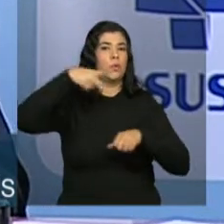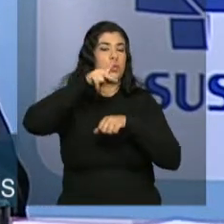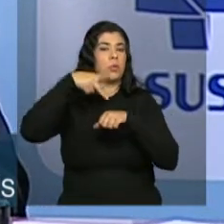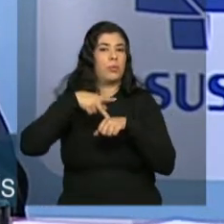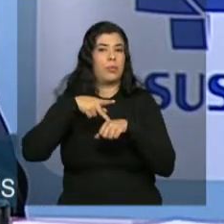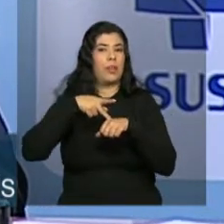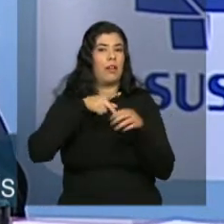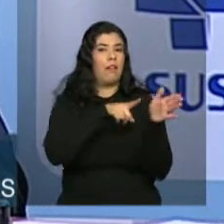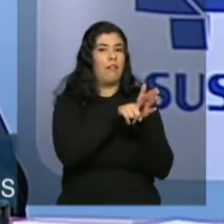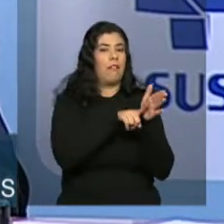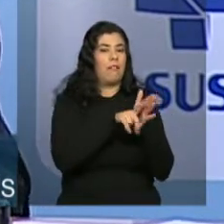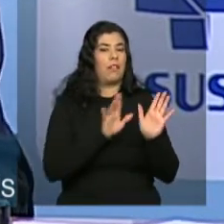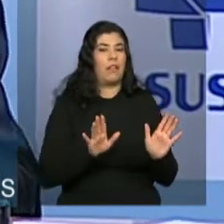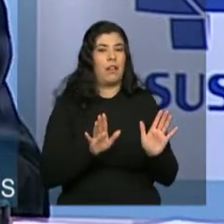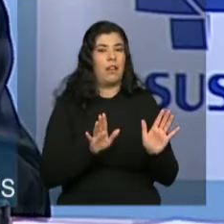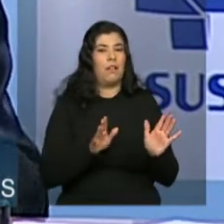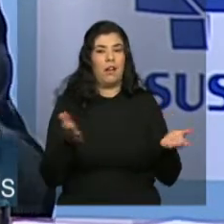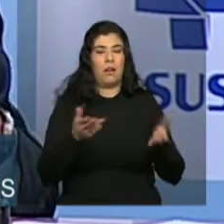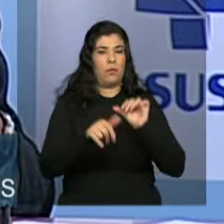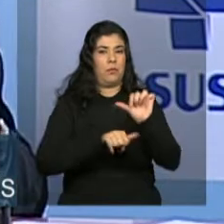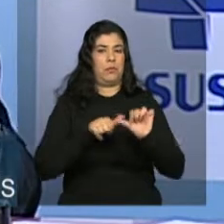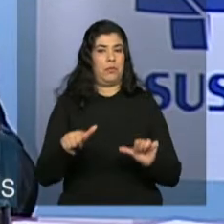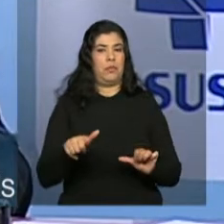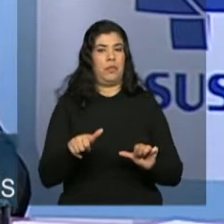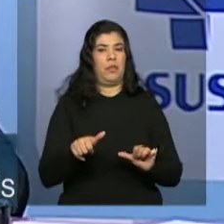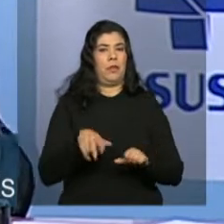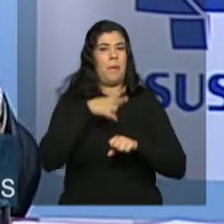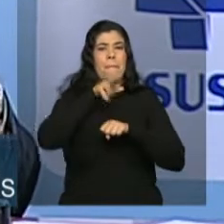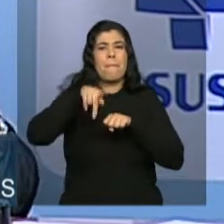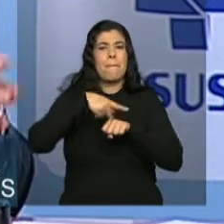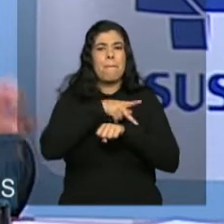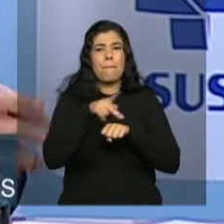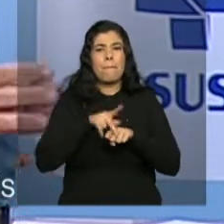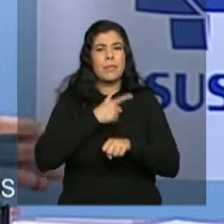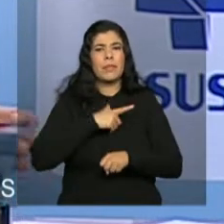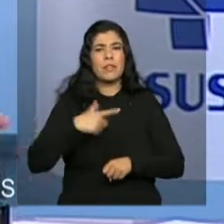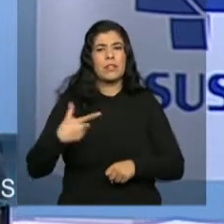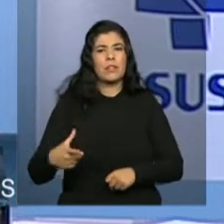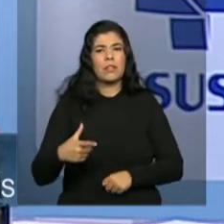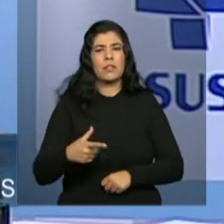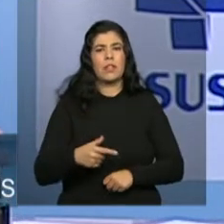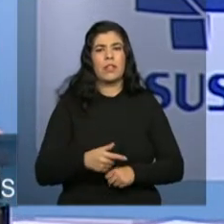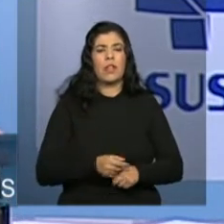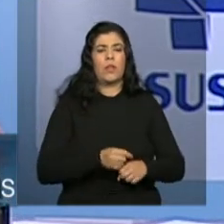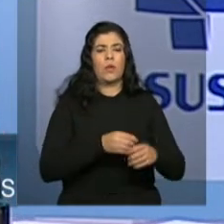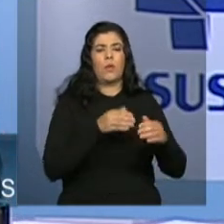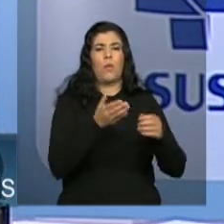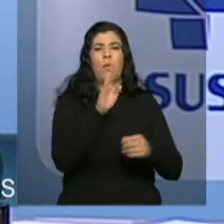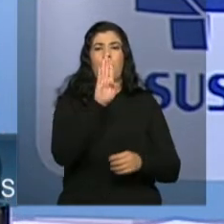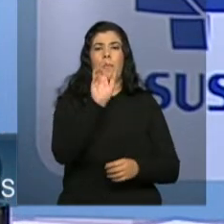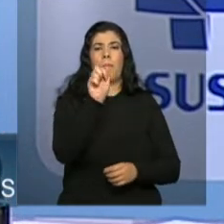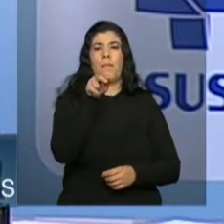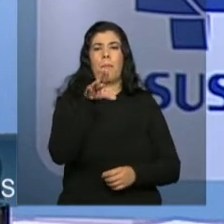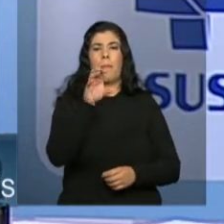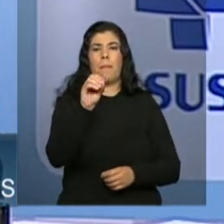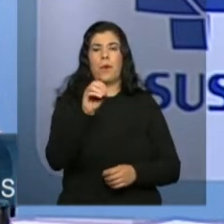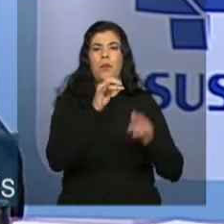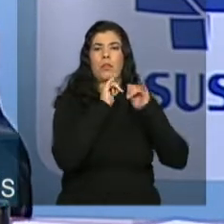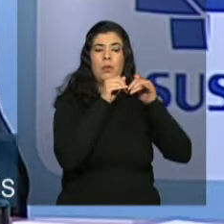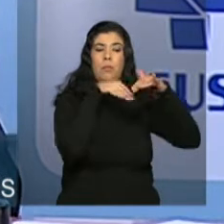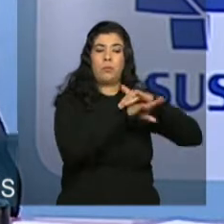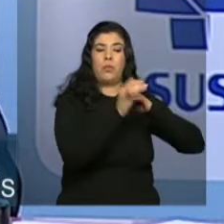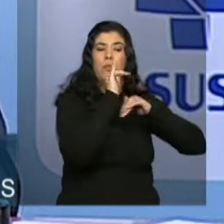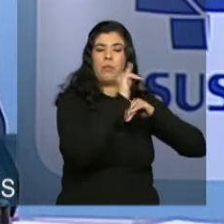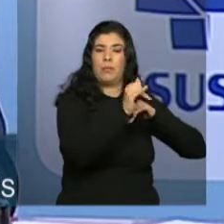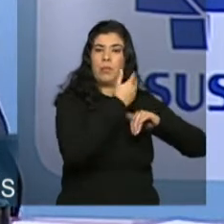essa essa empresa obviamente países que não tem um banco de dado público tem que utilizar esse tipo de banco que eles